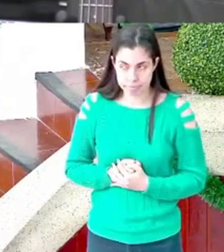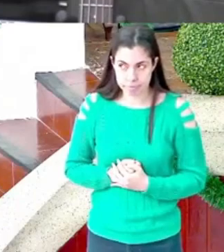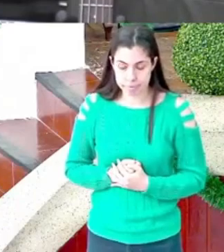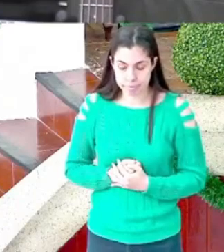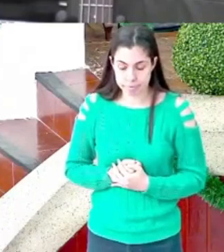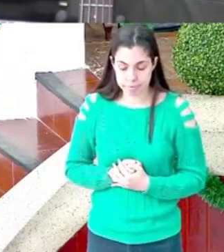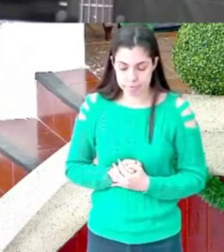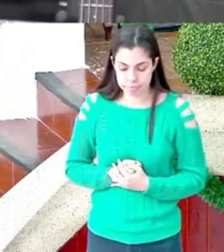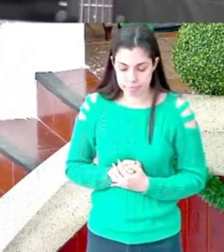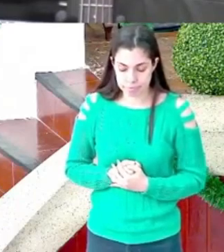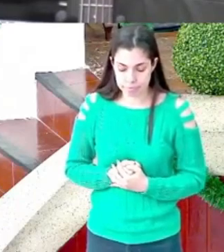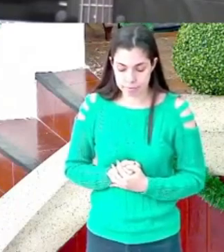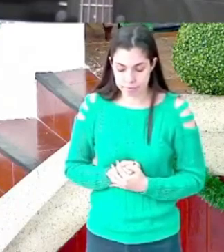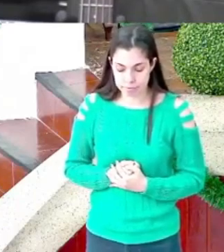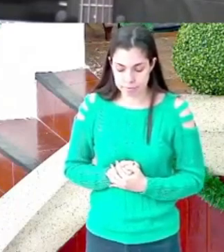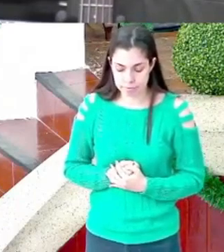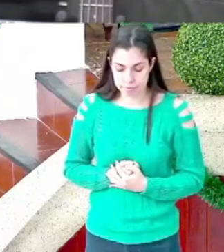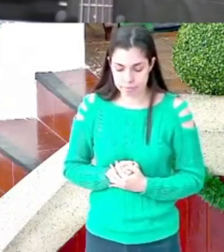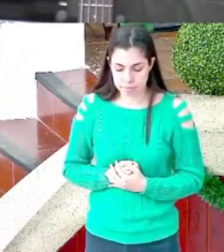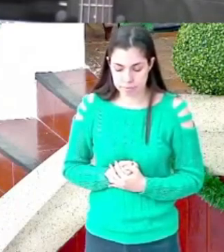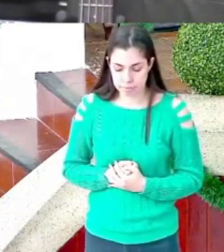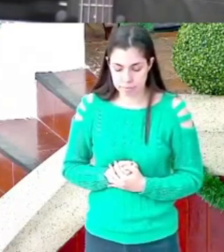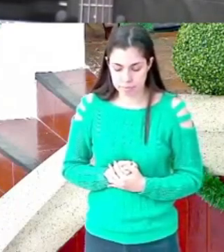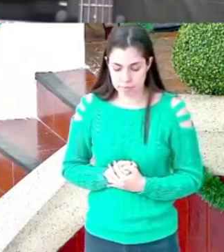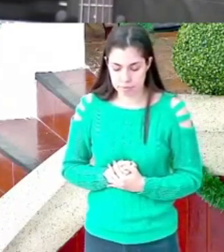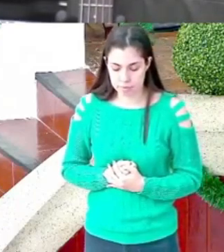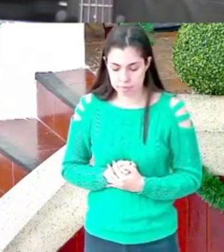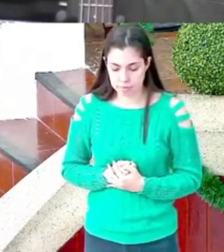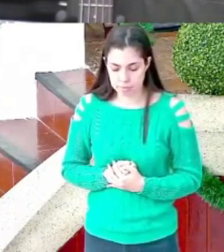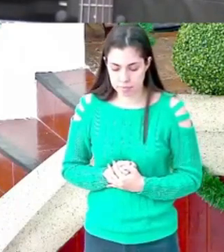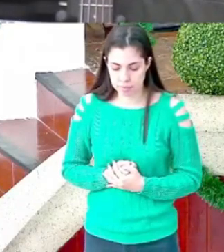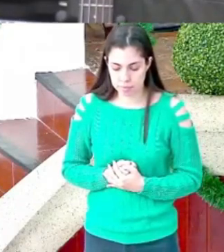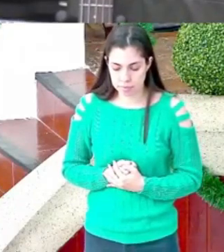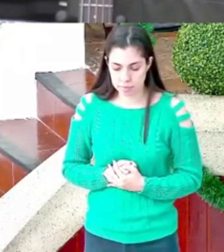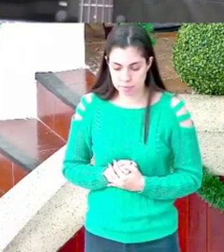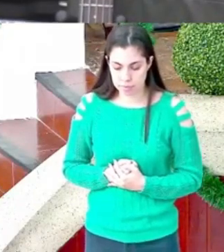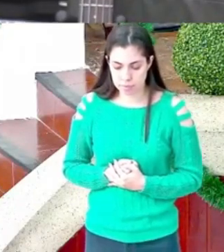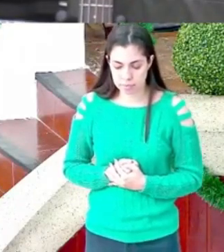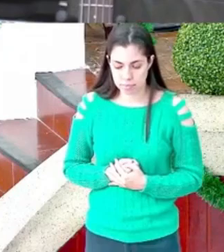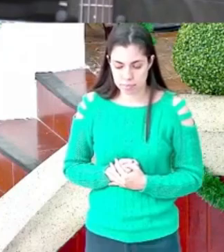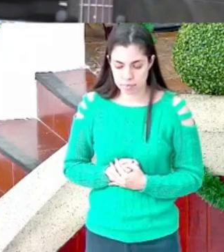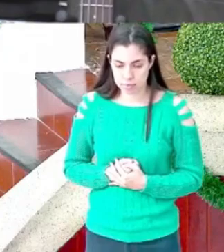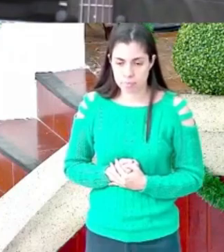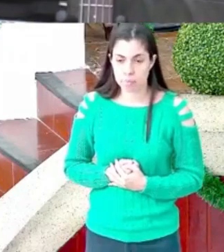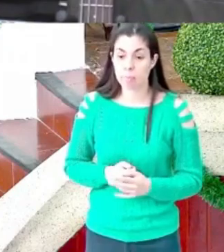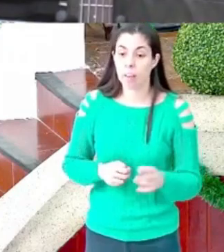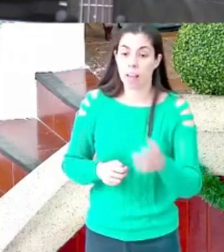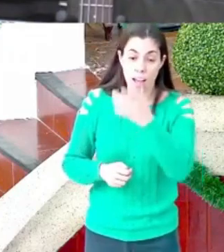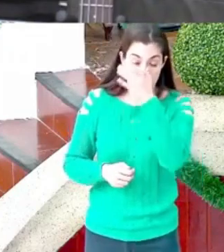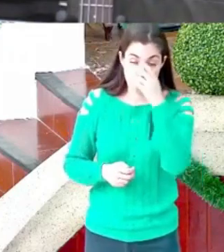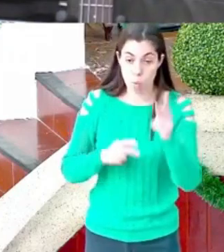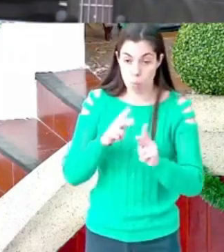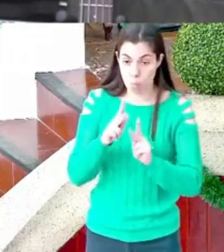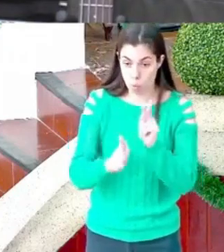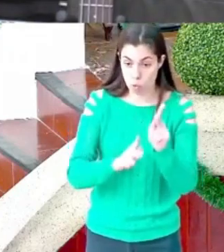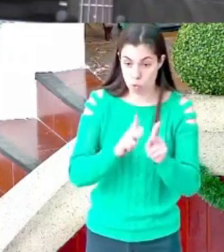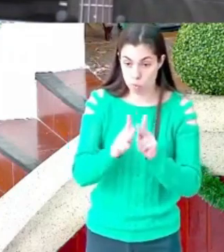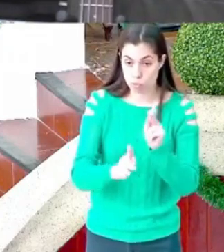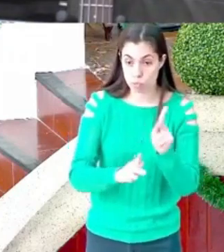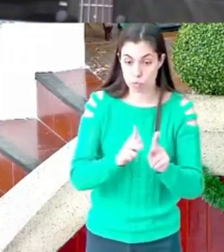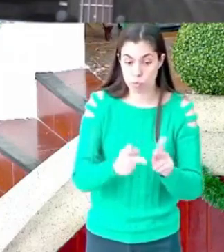6:1, que eles possuíam uma regra, eles sabiam o tempo inteiro que estamos